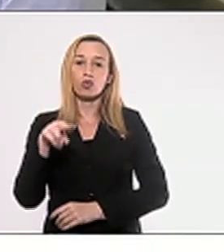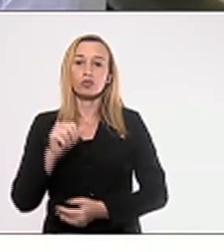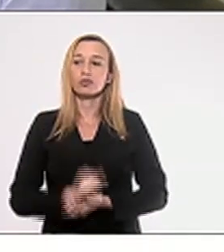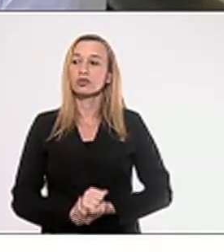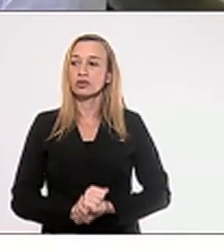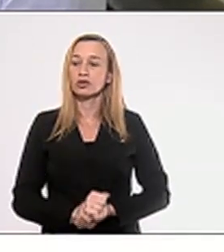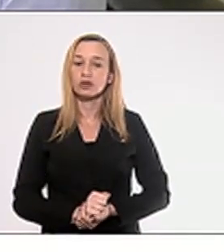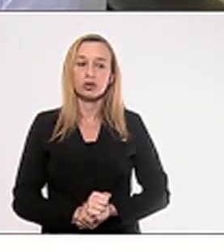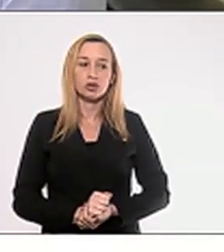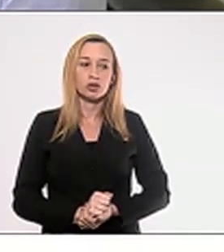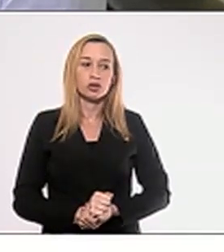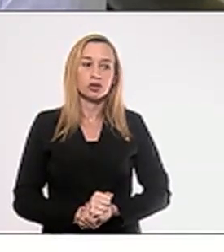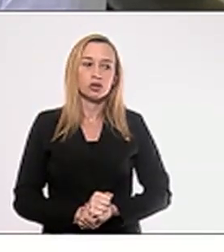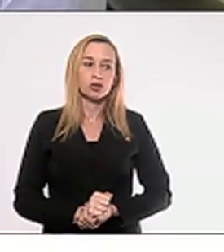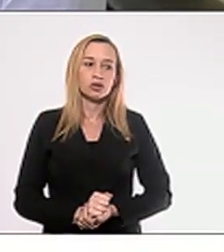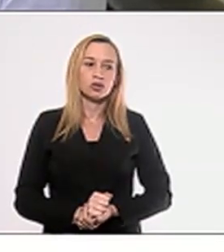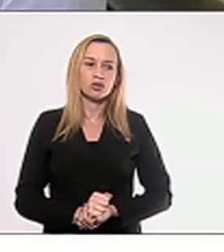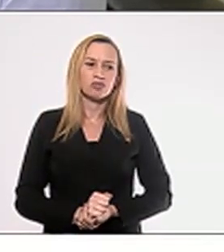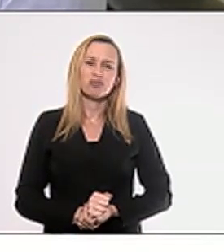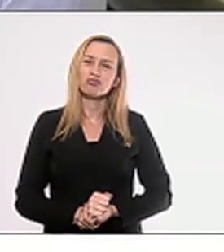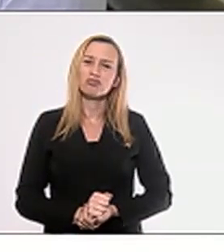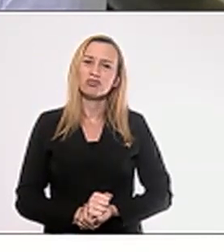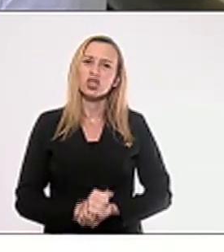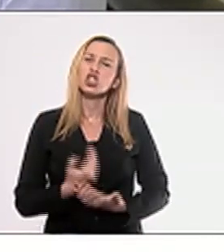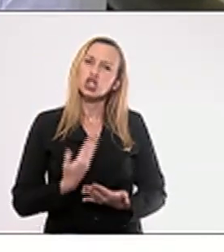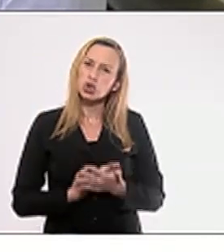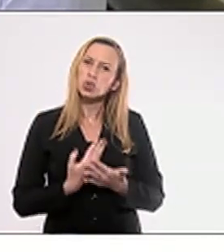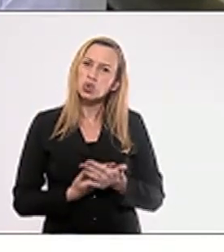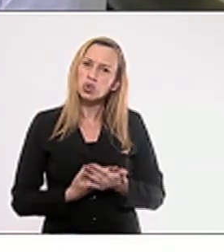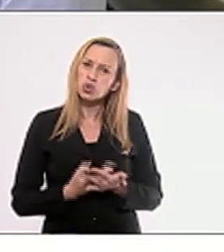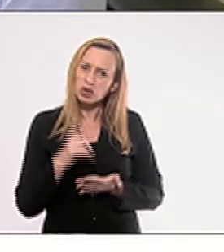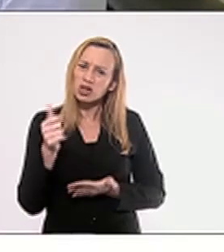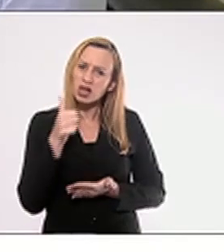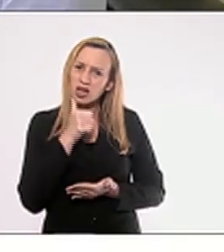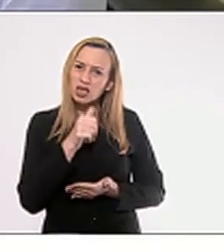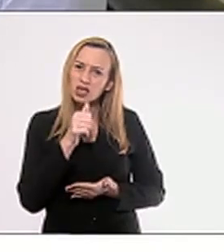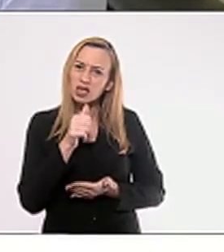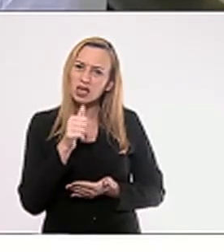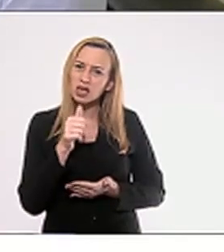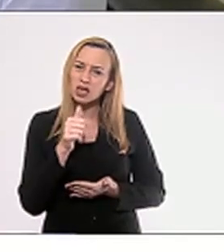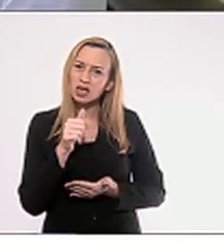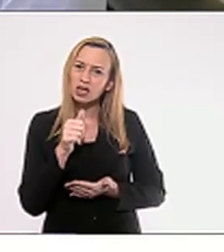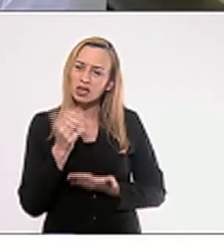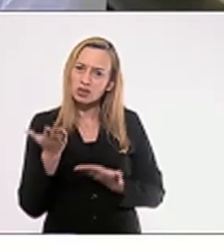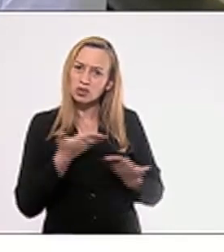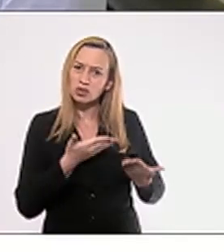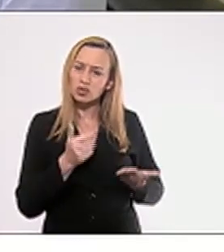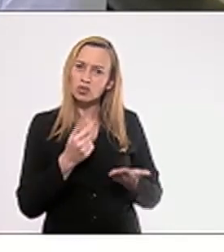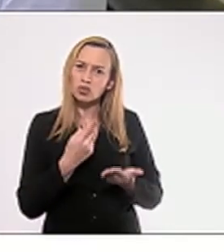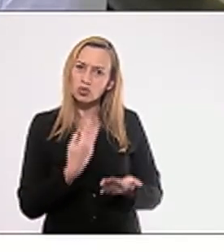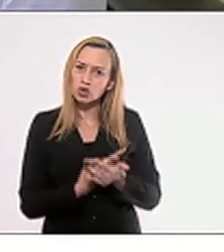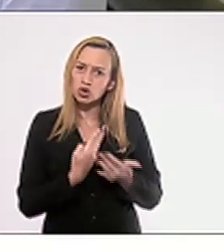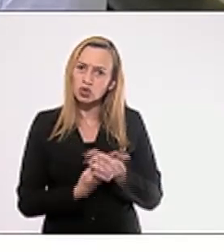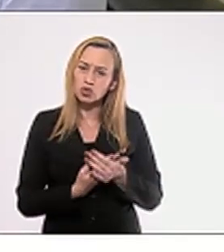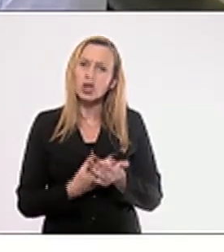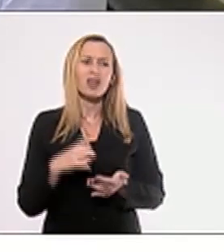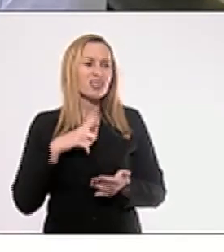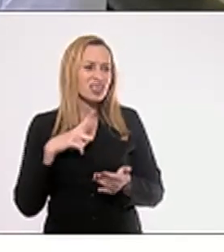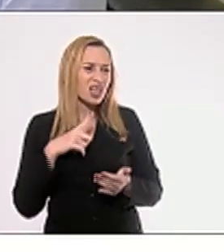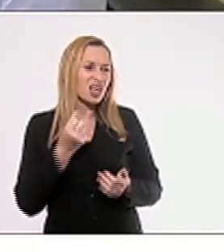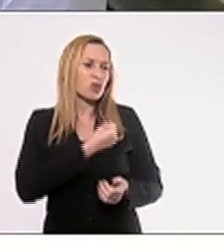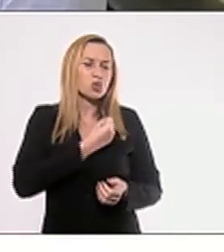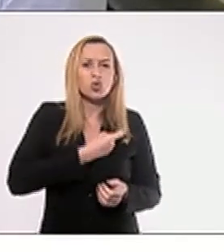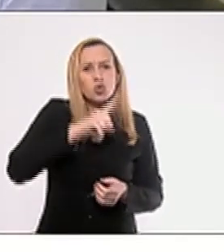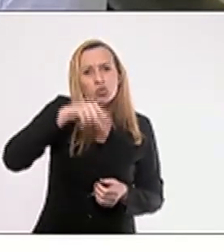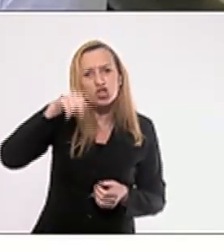A senhora trouxe um estudo, não foi o caso? Nesse estudo que a senhora trouxe, possui algum estatístico